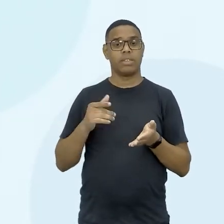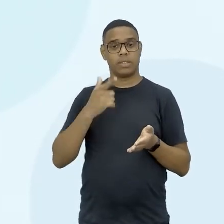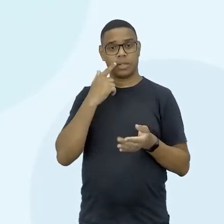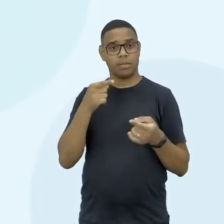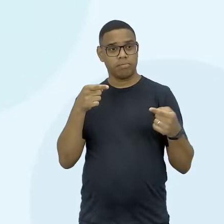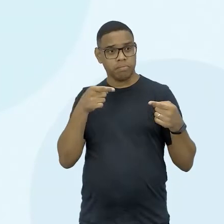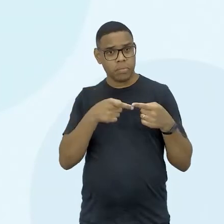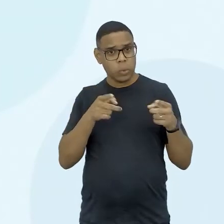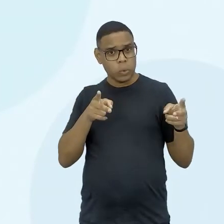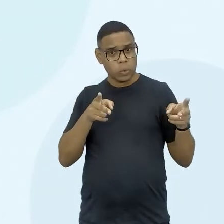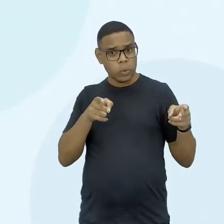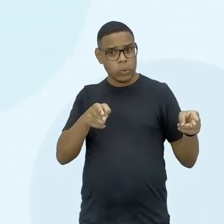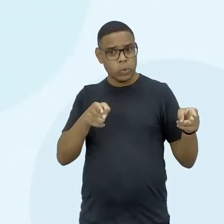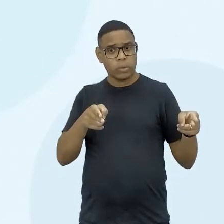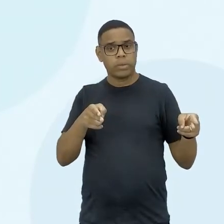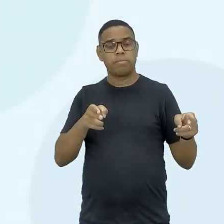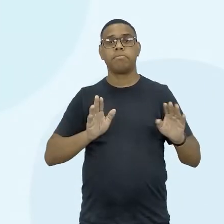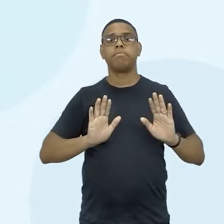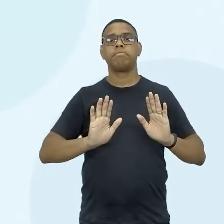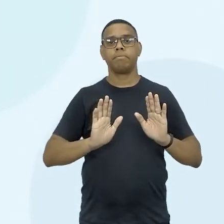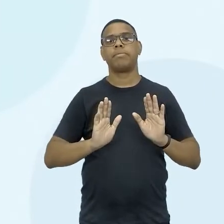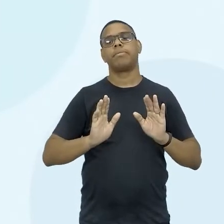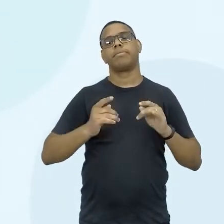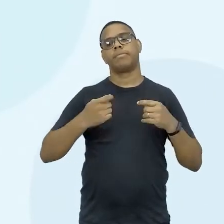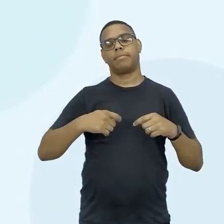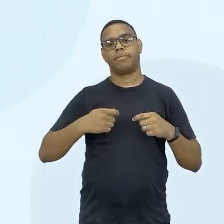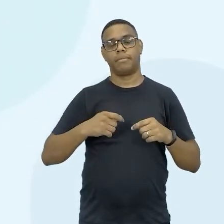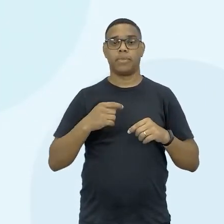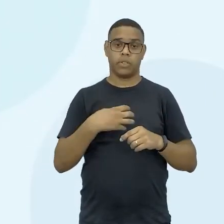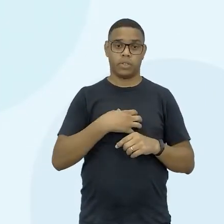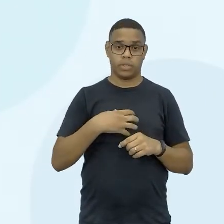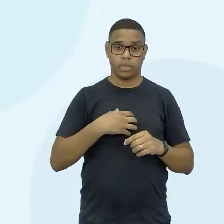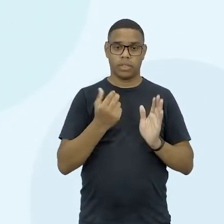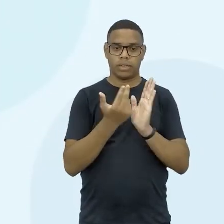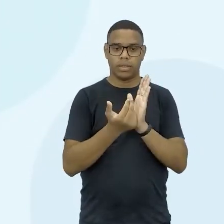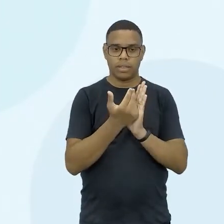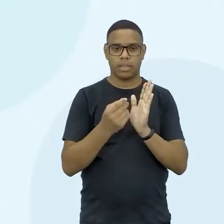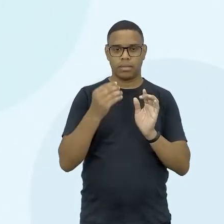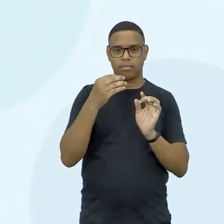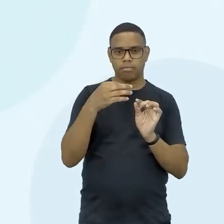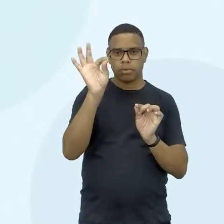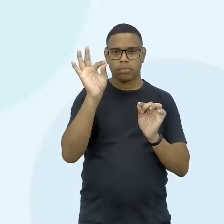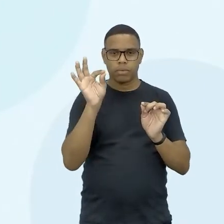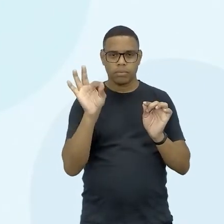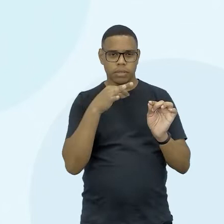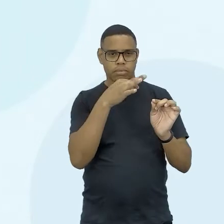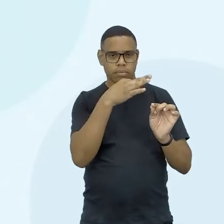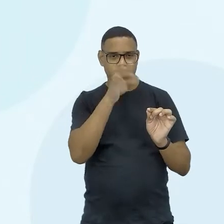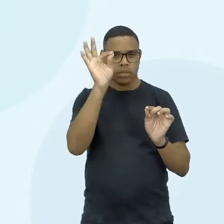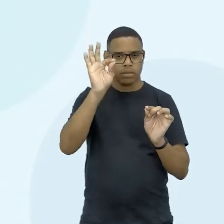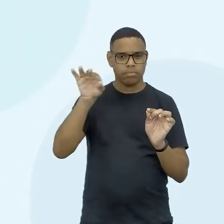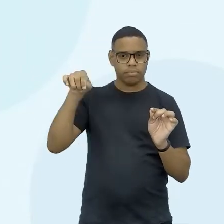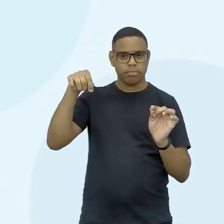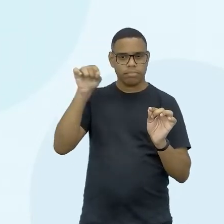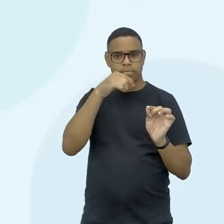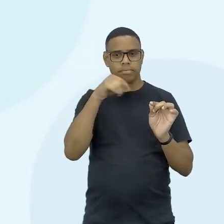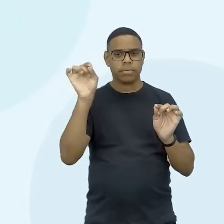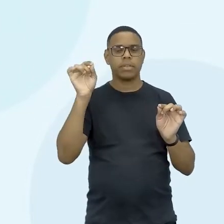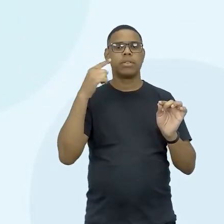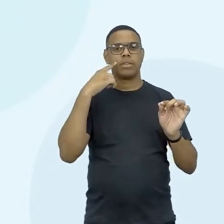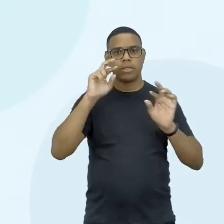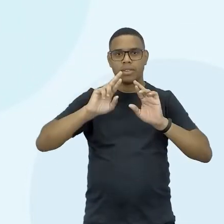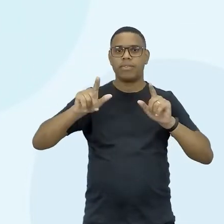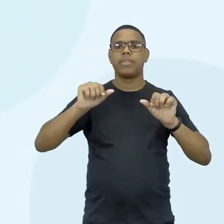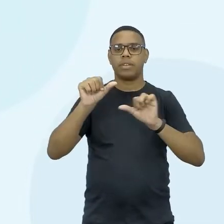fiel, mesmo assim, devido ao estilo de traçado diferente, você já tem uma grande transformação e já